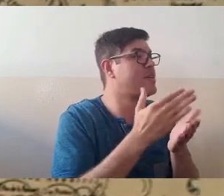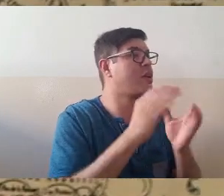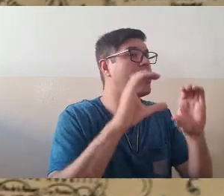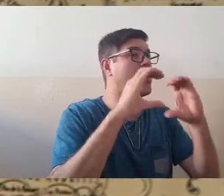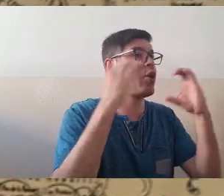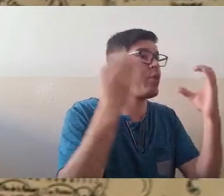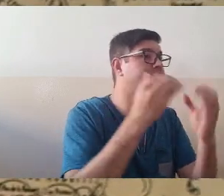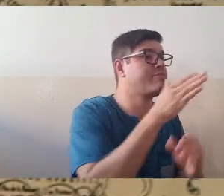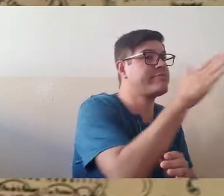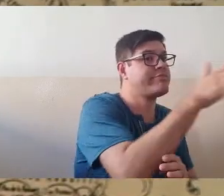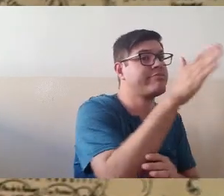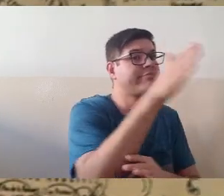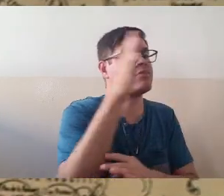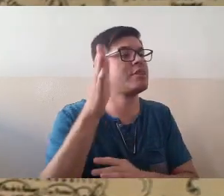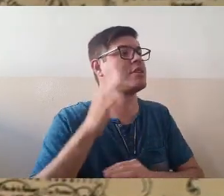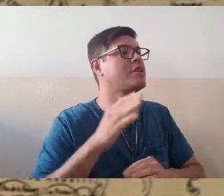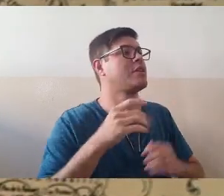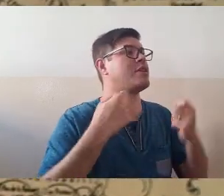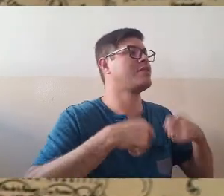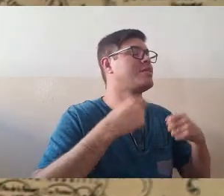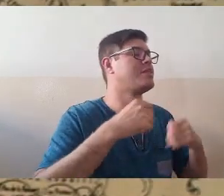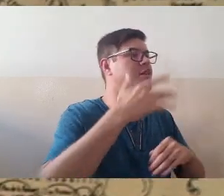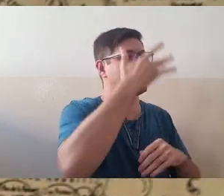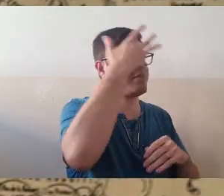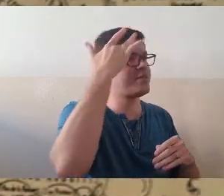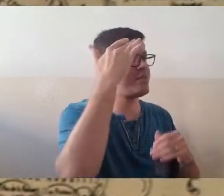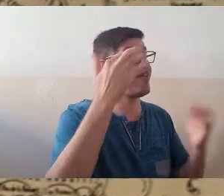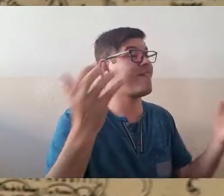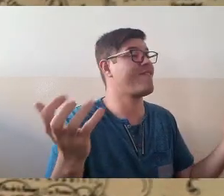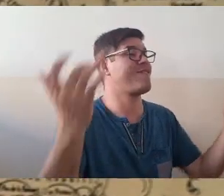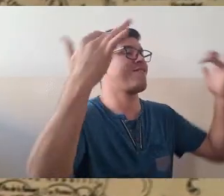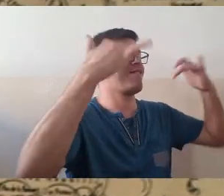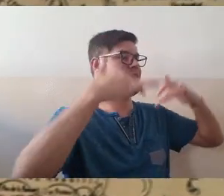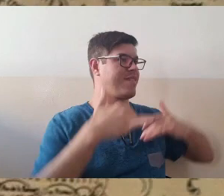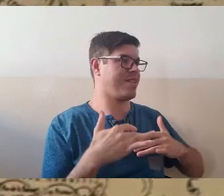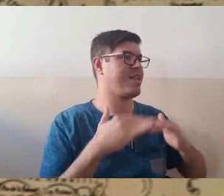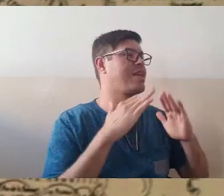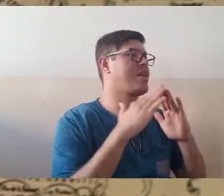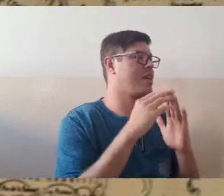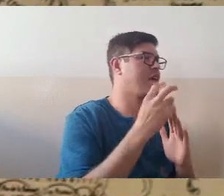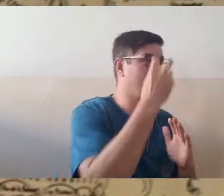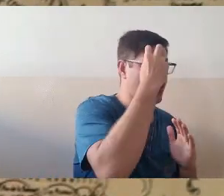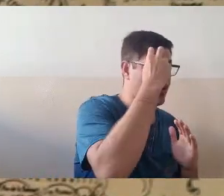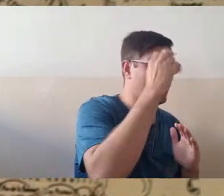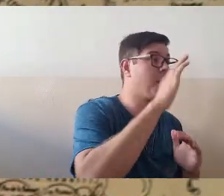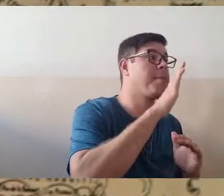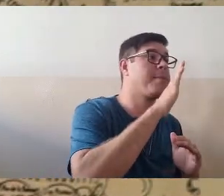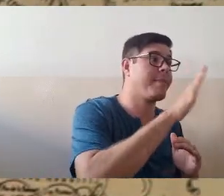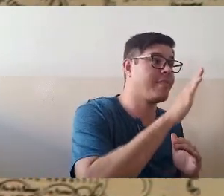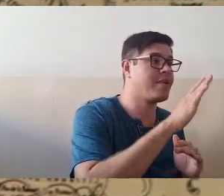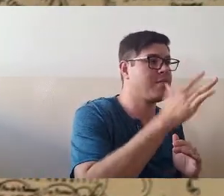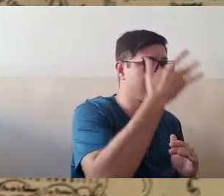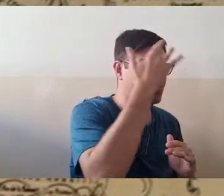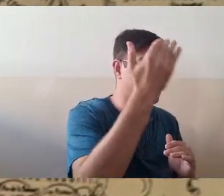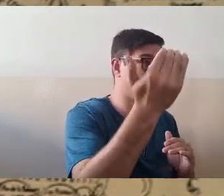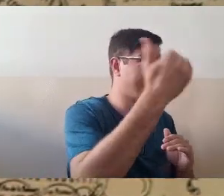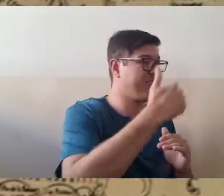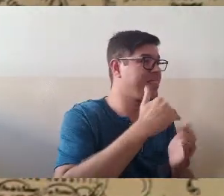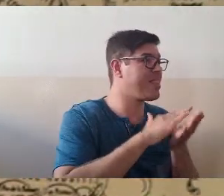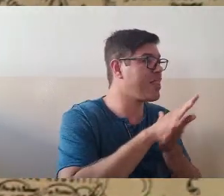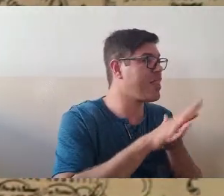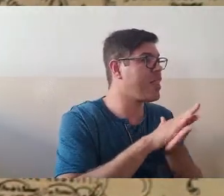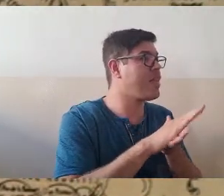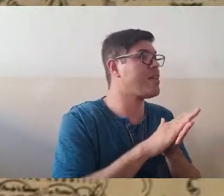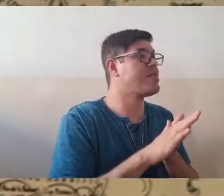É claro que a gente precisa e quer que as pessoas venham para os equipamentos culturais. Mas aqueles que não vêm precisam ser tocados de